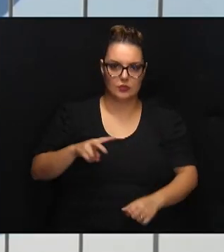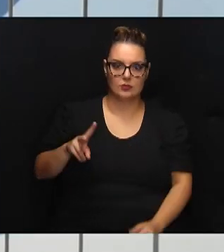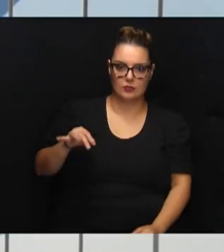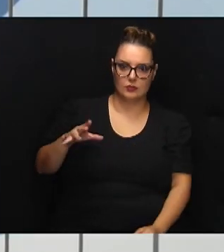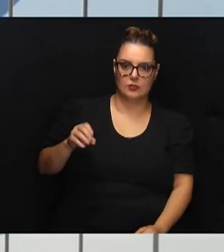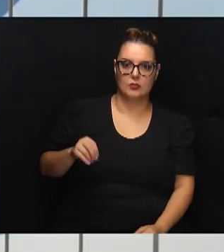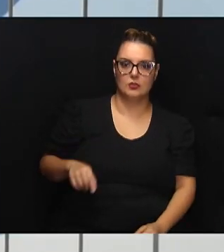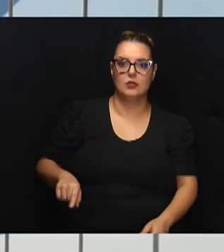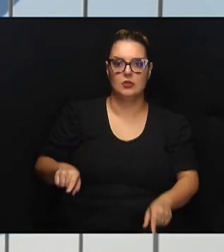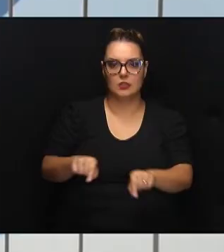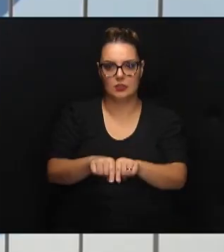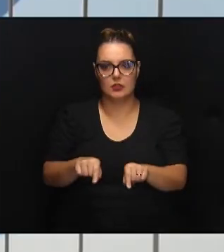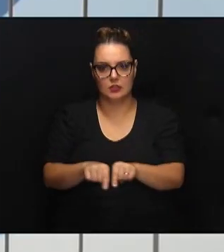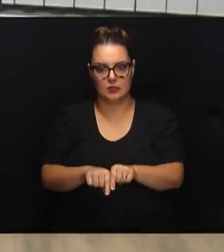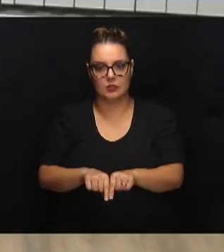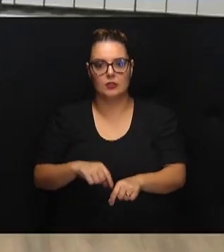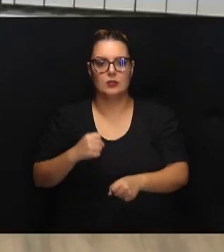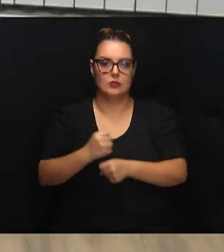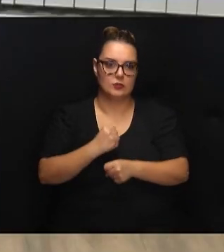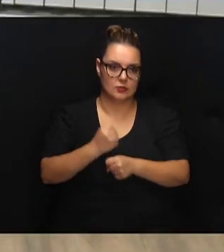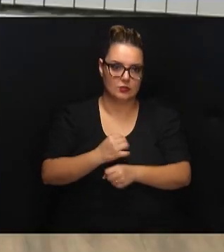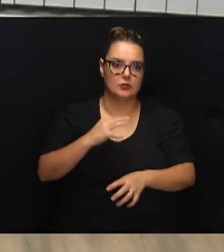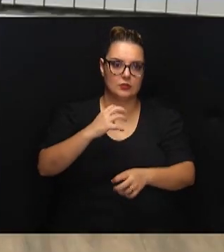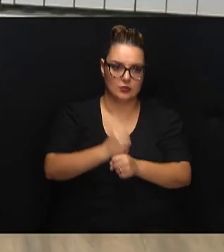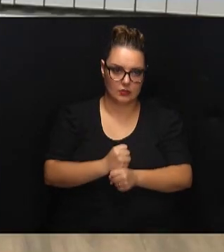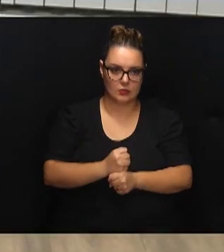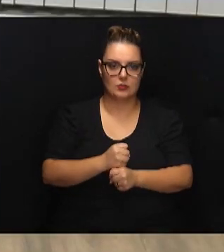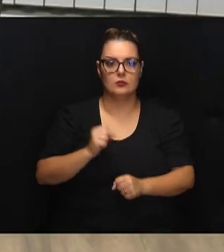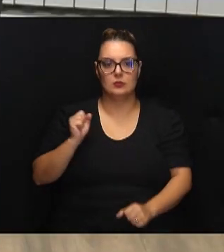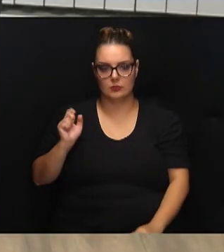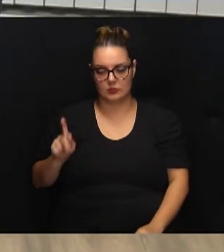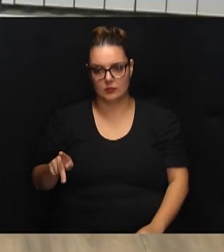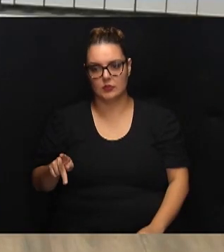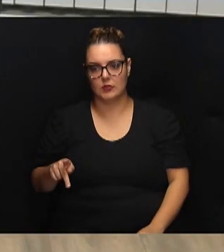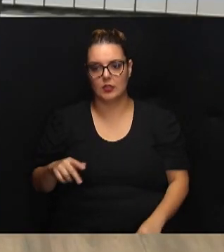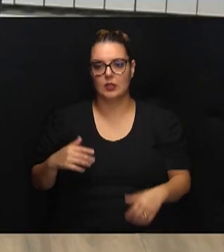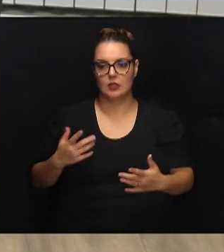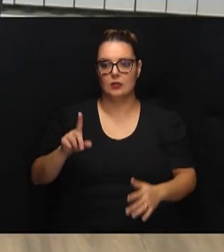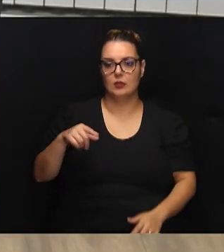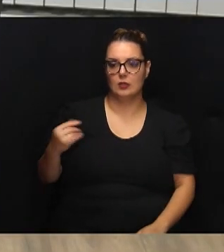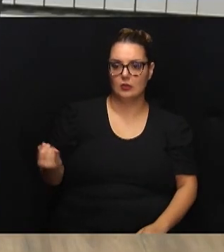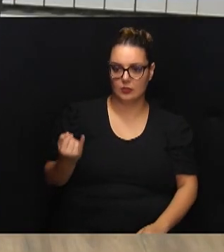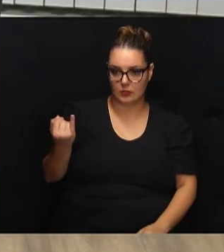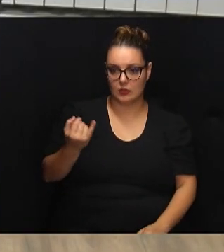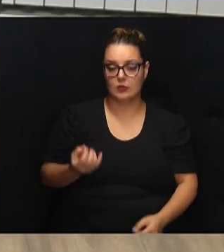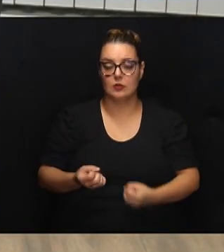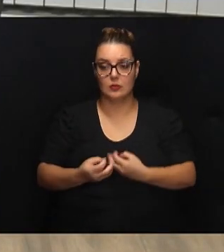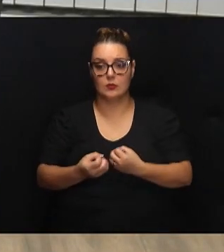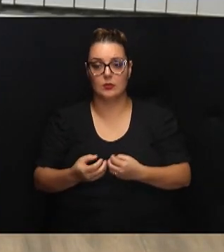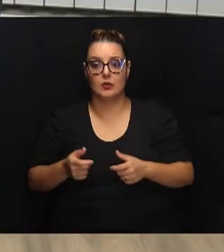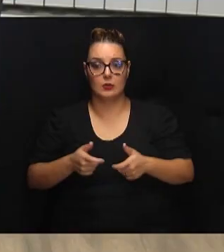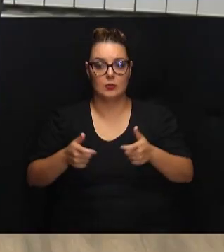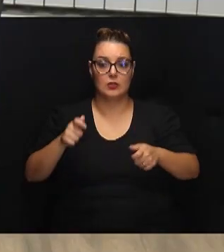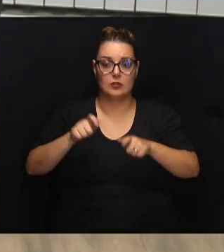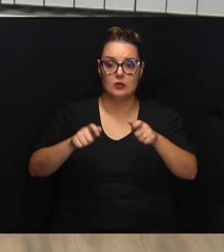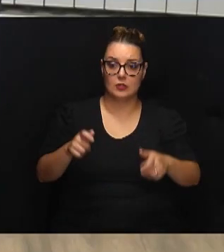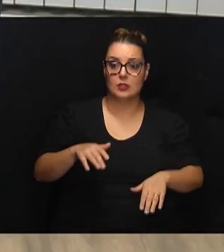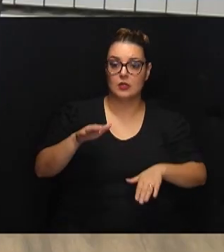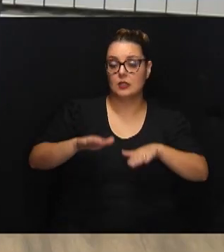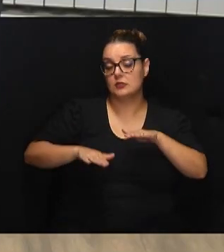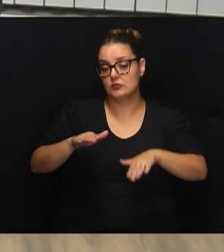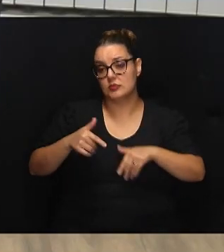os anos serão contabilizados para aposentadoria. Então, assim, é muito importante essa informação, porque a maioria das pessoas, às vezes, trabalham